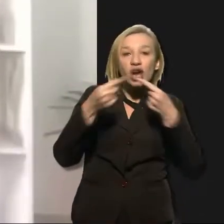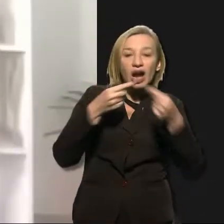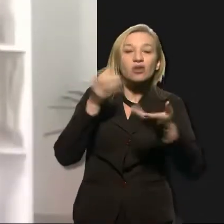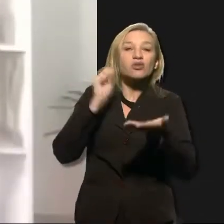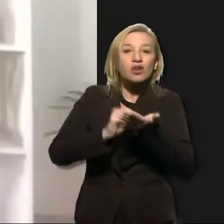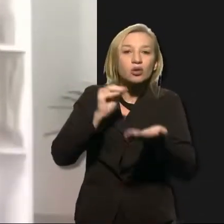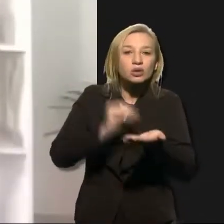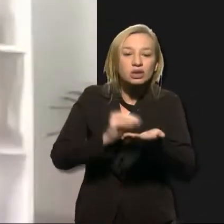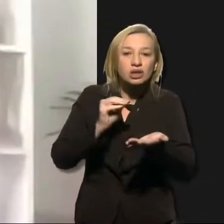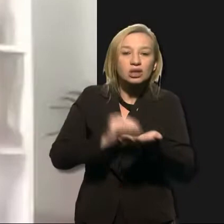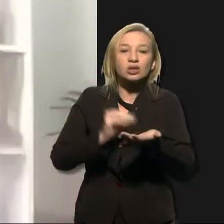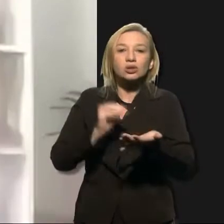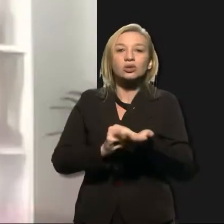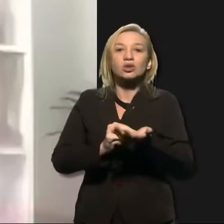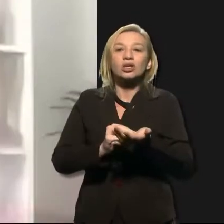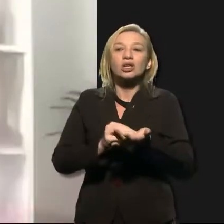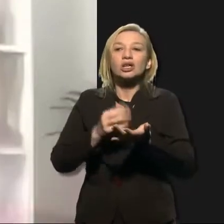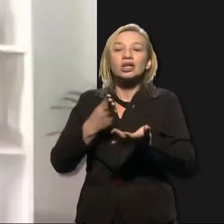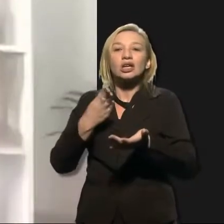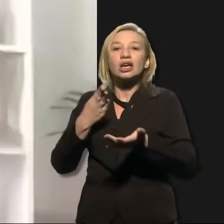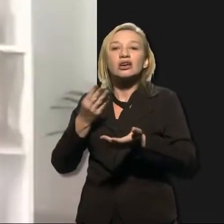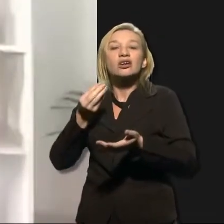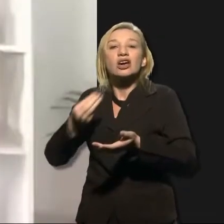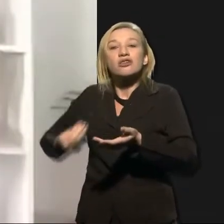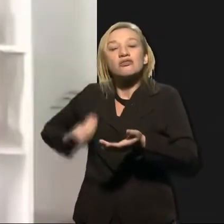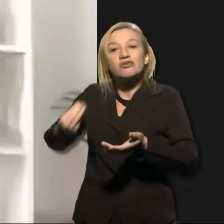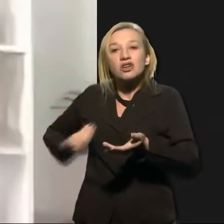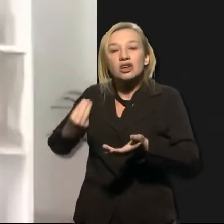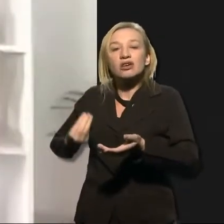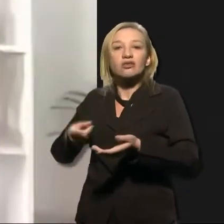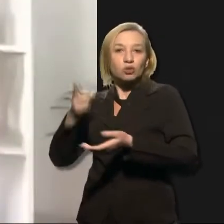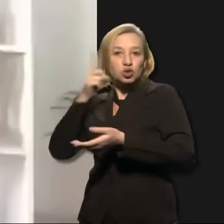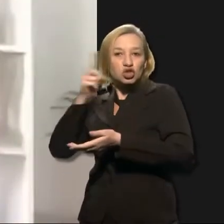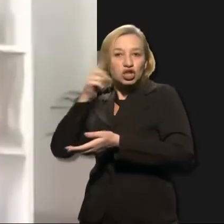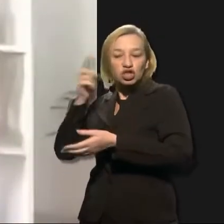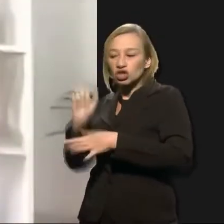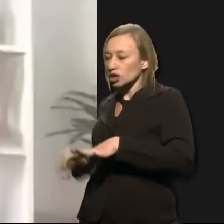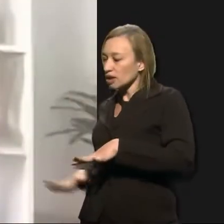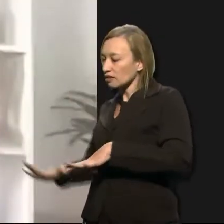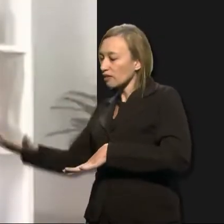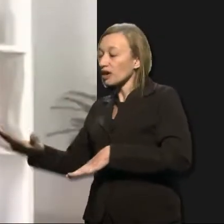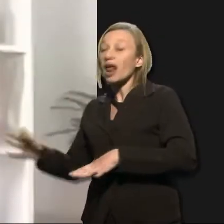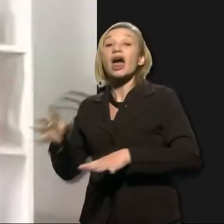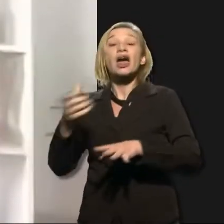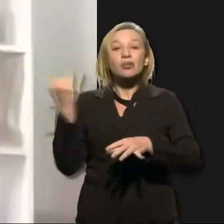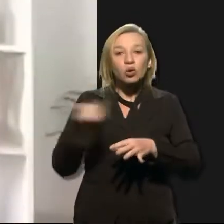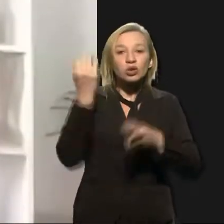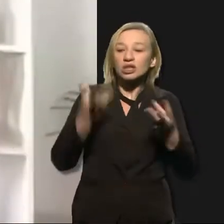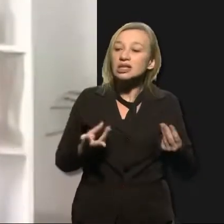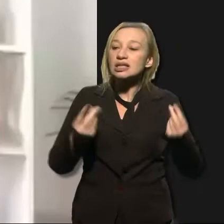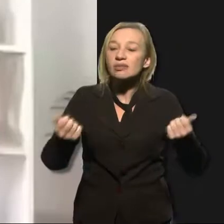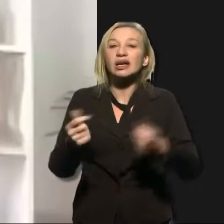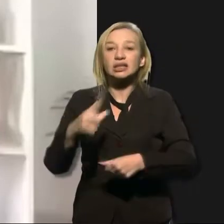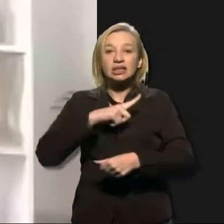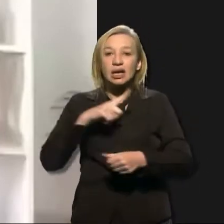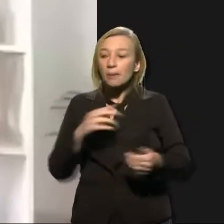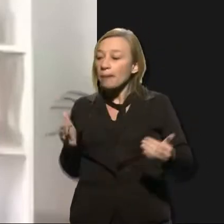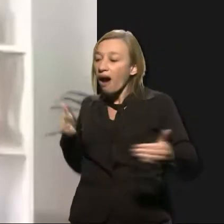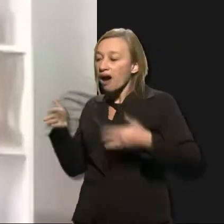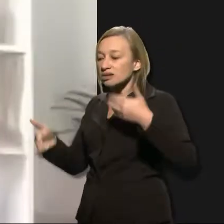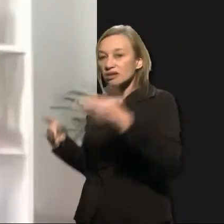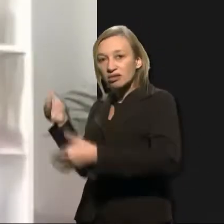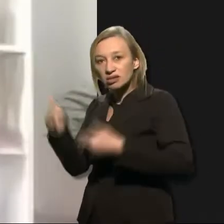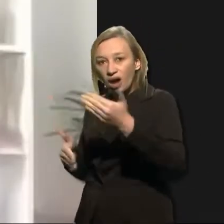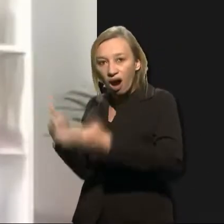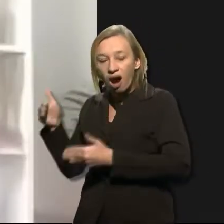faltando diálogo com quem experimenta a favela no seu cotidiano. Então, é muito importante ter essa sensibilidade